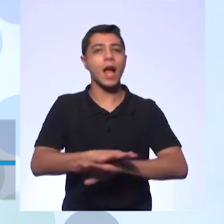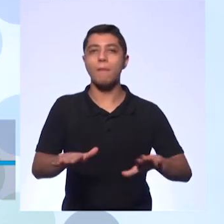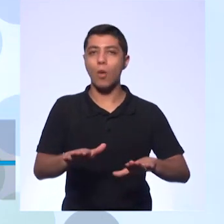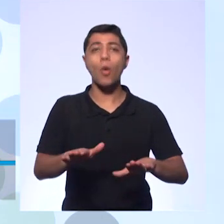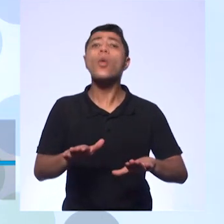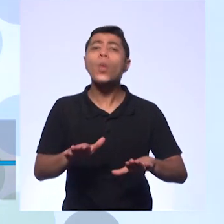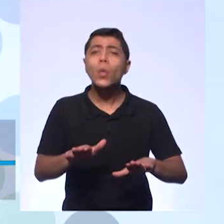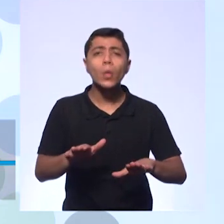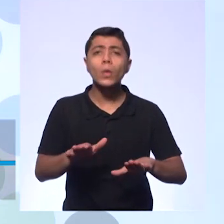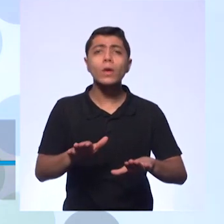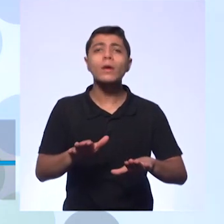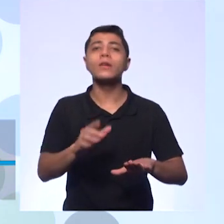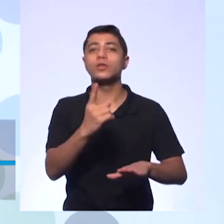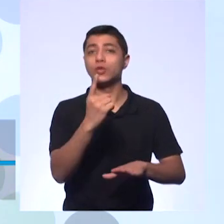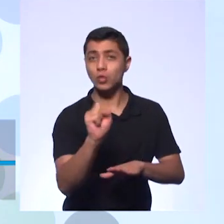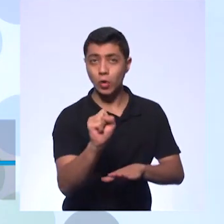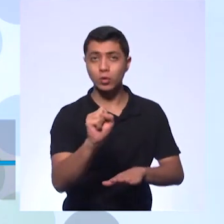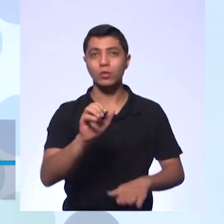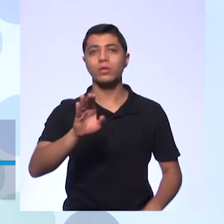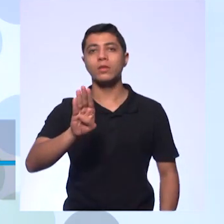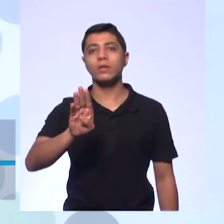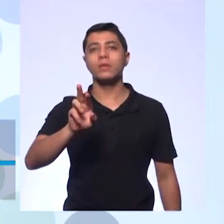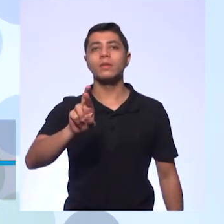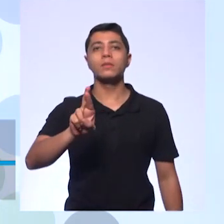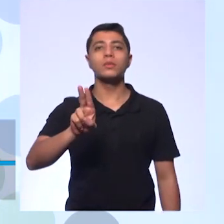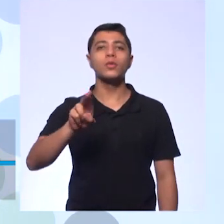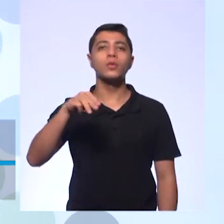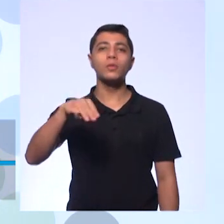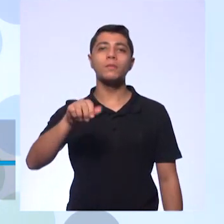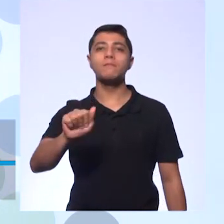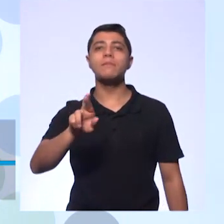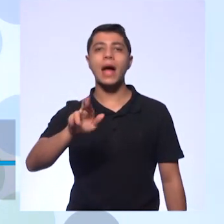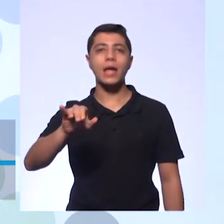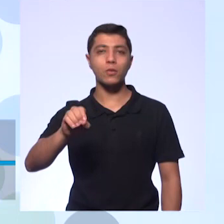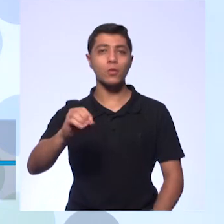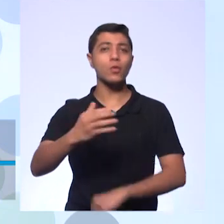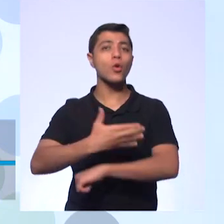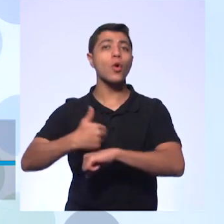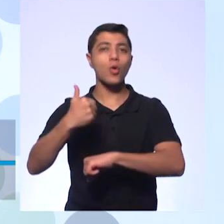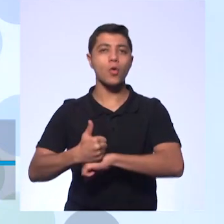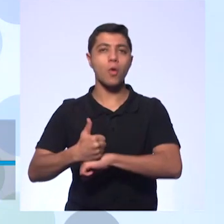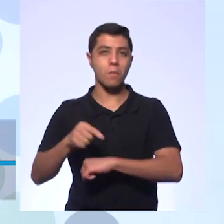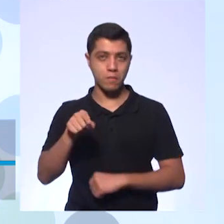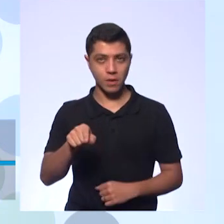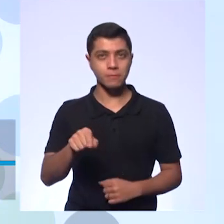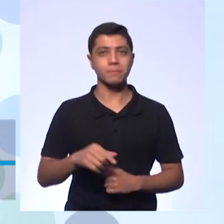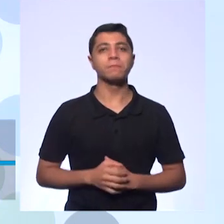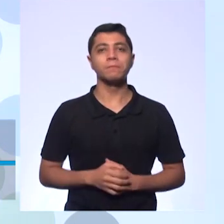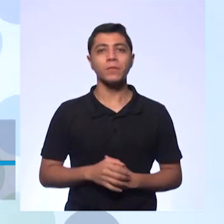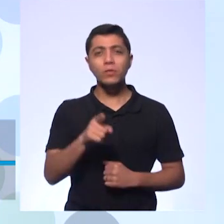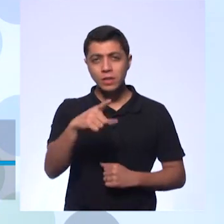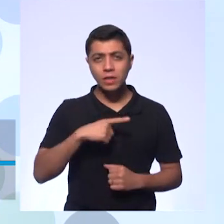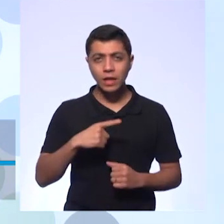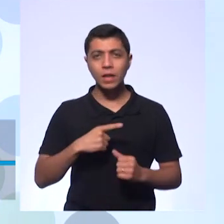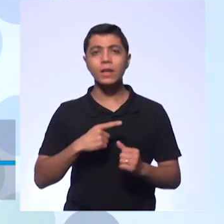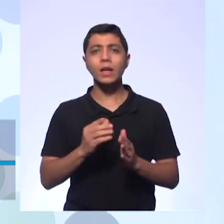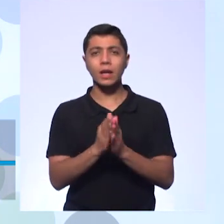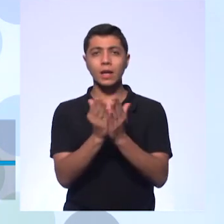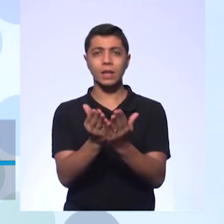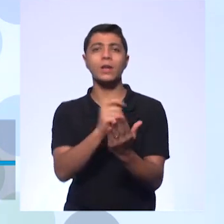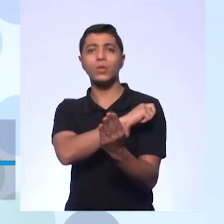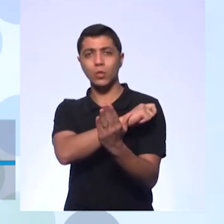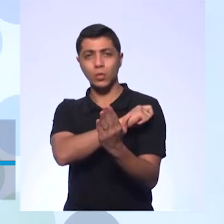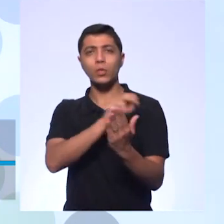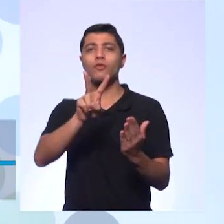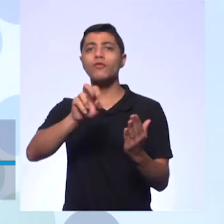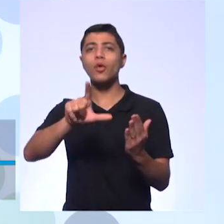Brumário. Quem tiver o Caderno do Aluno, volume 3, aí da segunda série, numa versão impressa em casa,